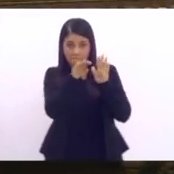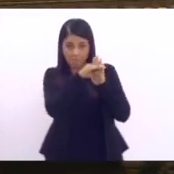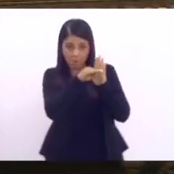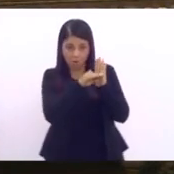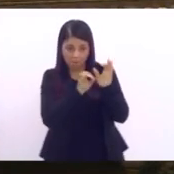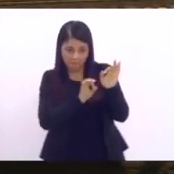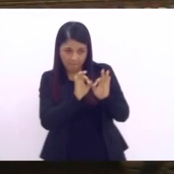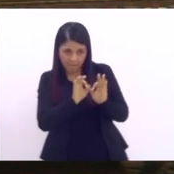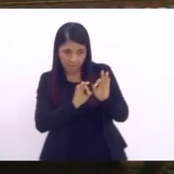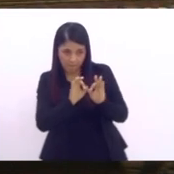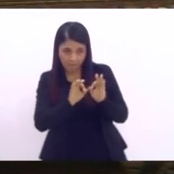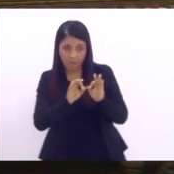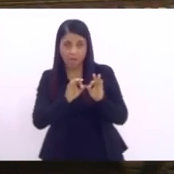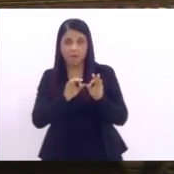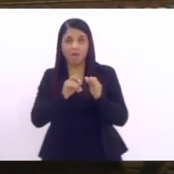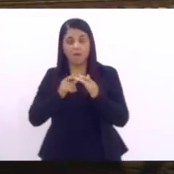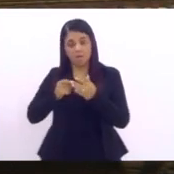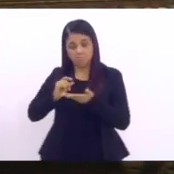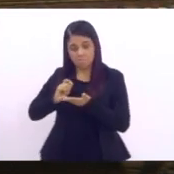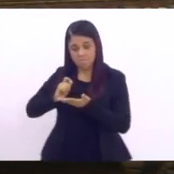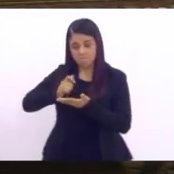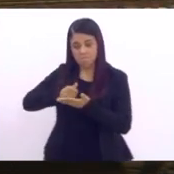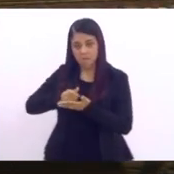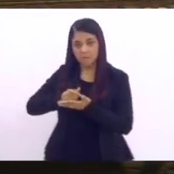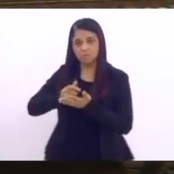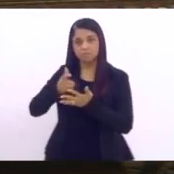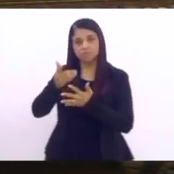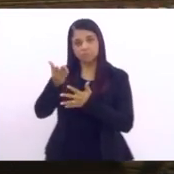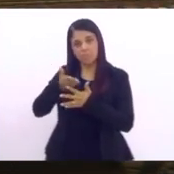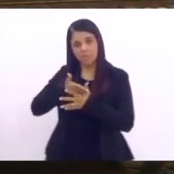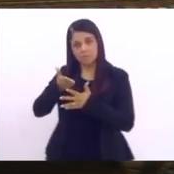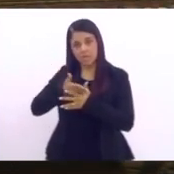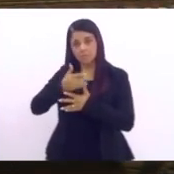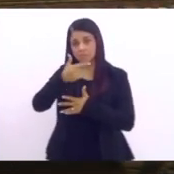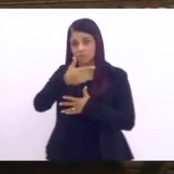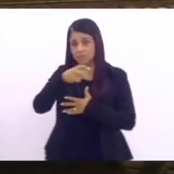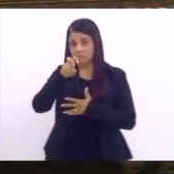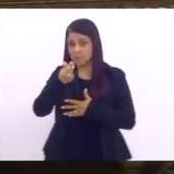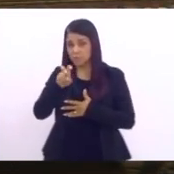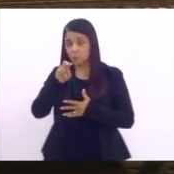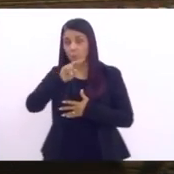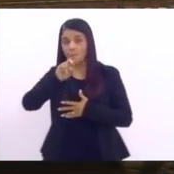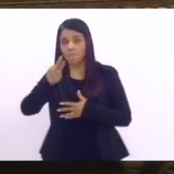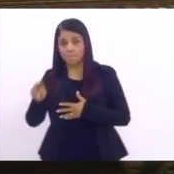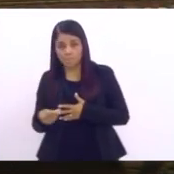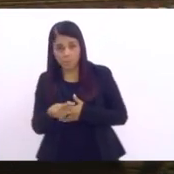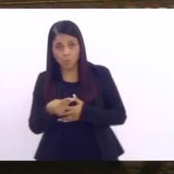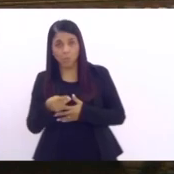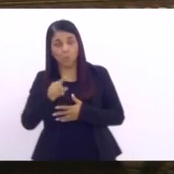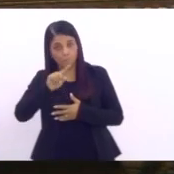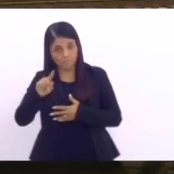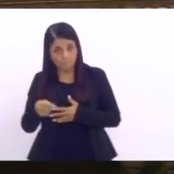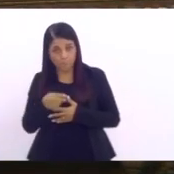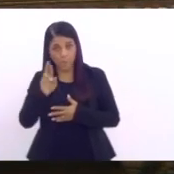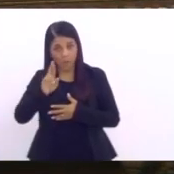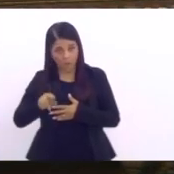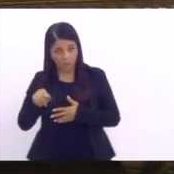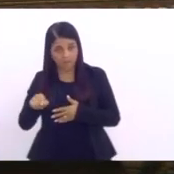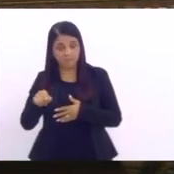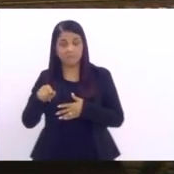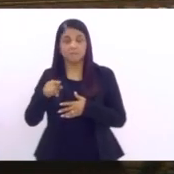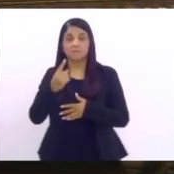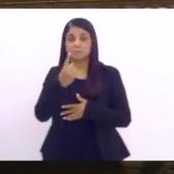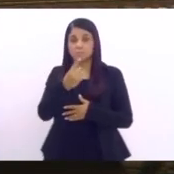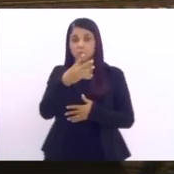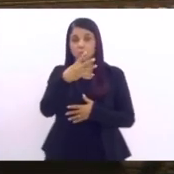imóvel no valor de R$ 25 mil, reais, essas 1.400 famílias se transformam em